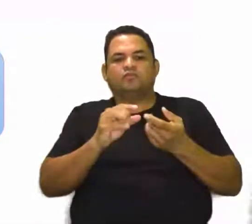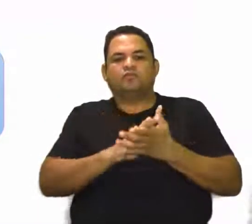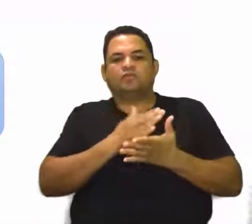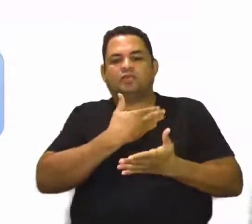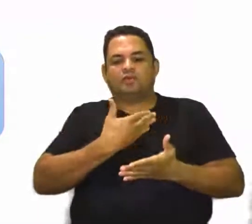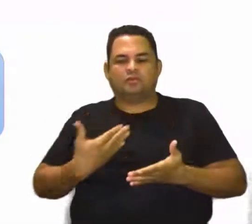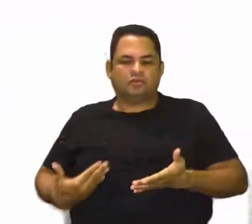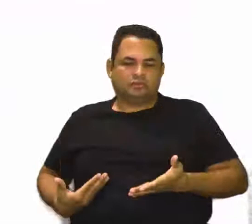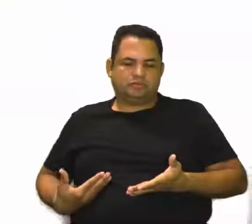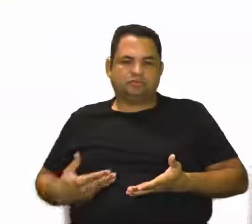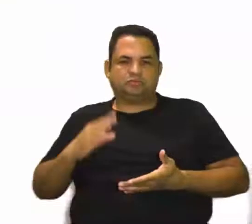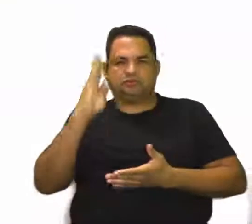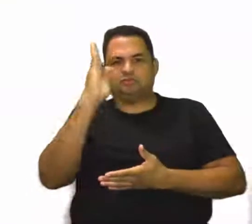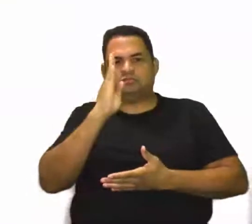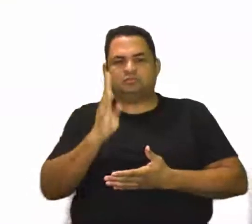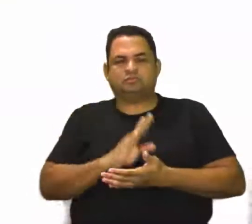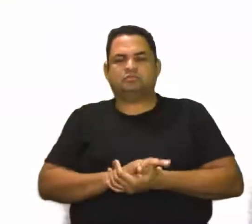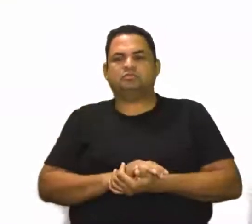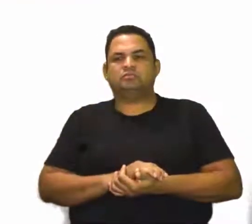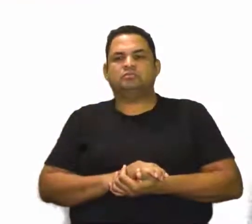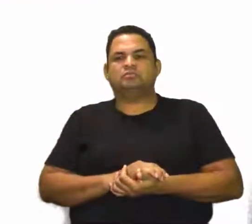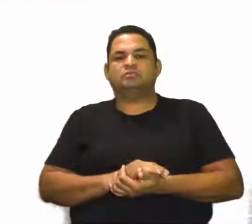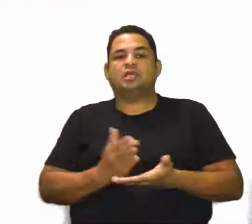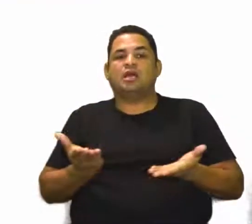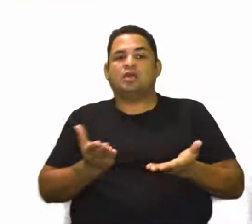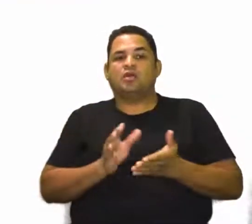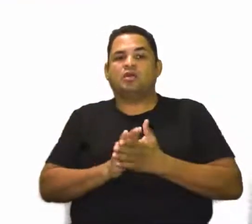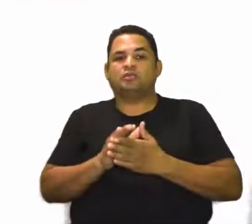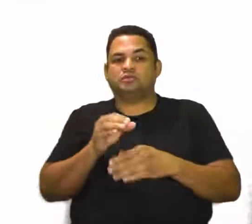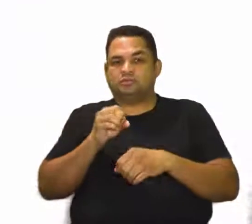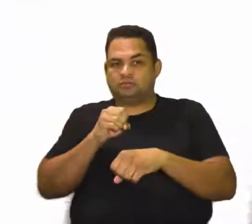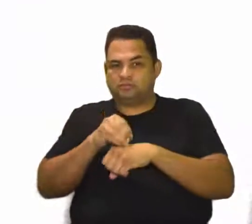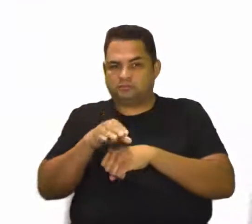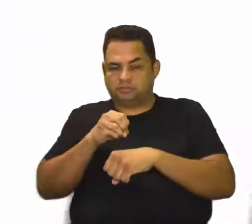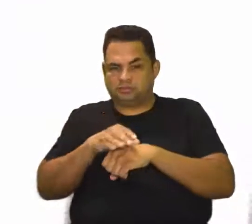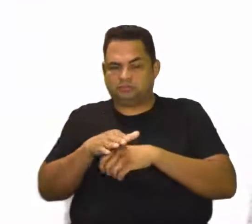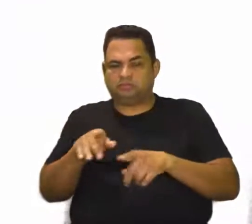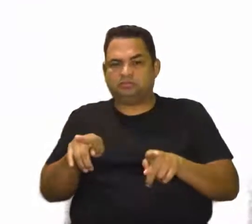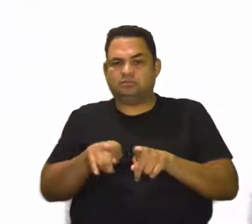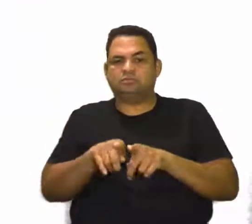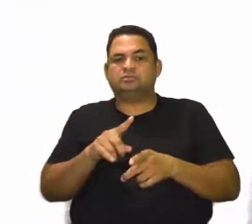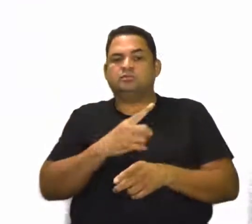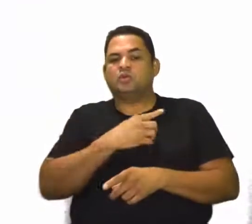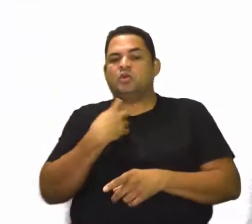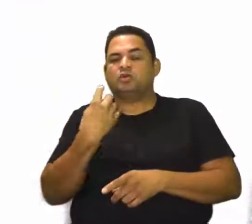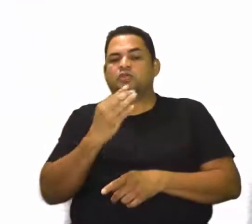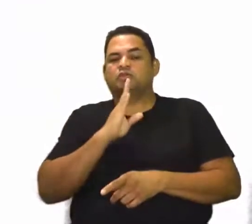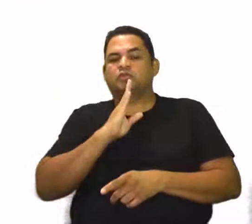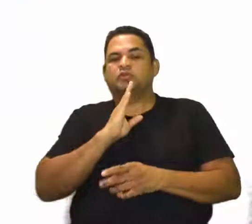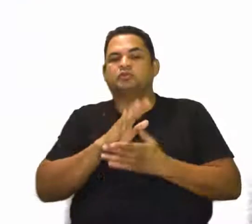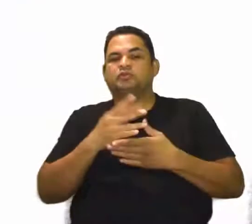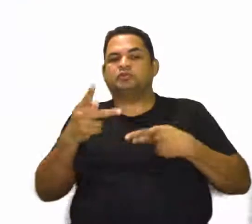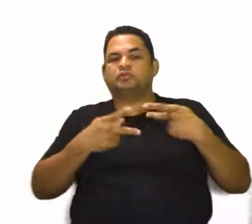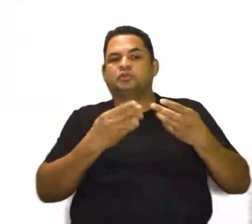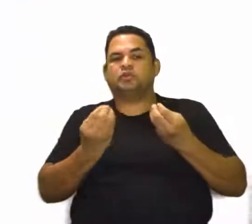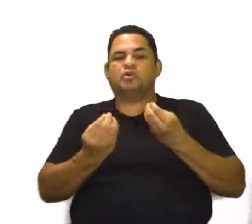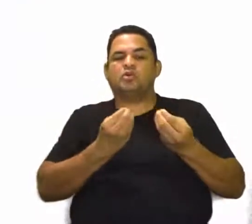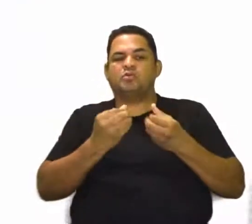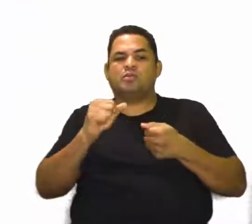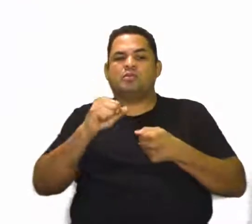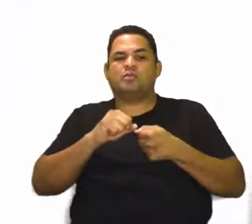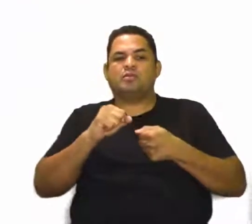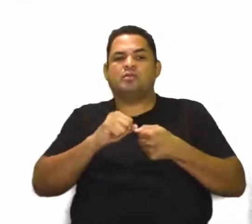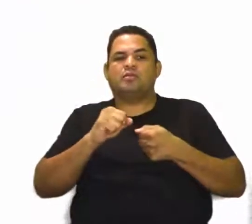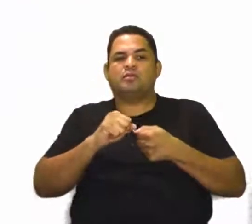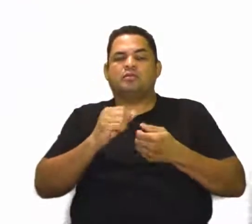governo federal. E aí nós chegamos nas dicas. Agora que nós já conhecemos os programas, como que eu posso fazer, né,